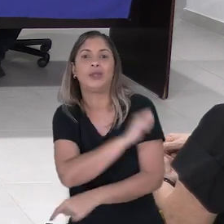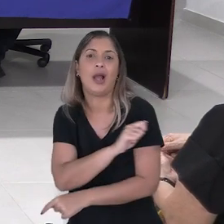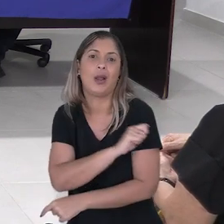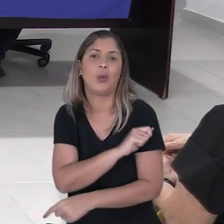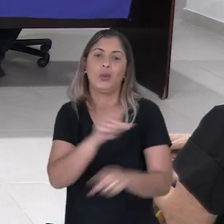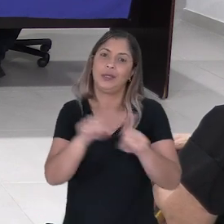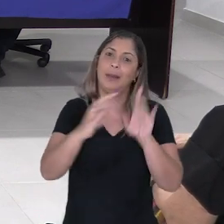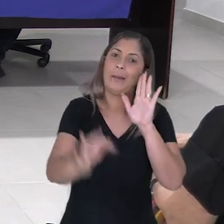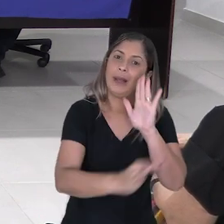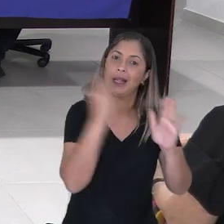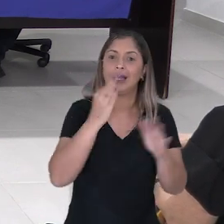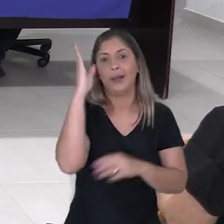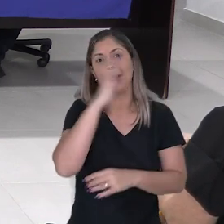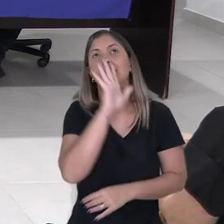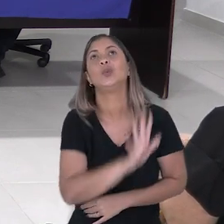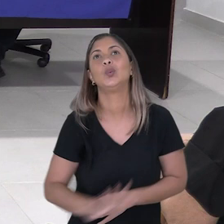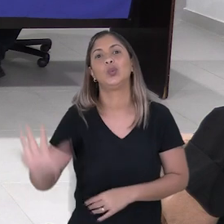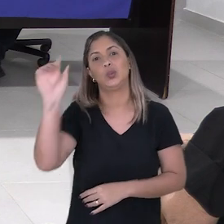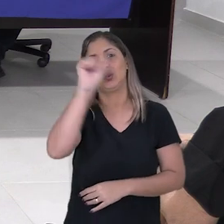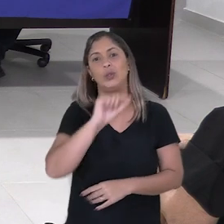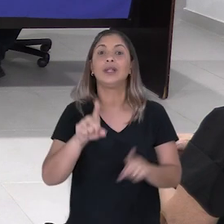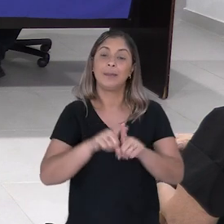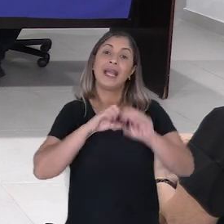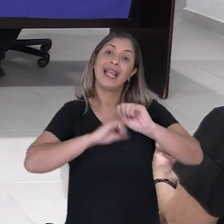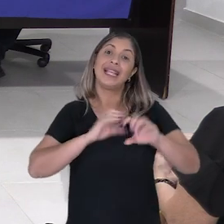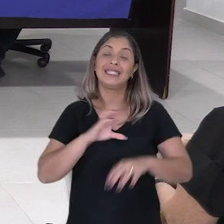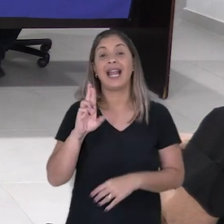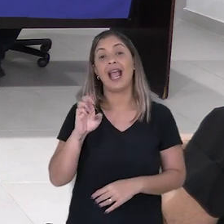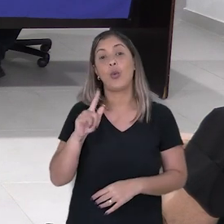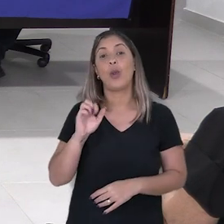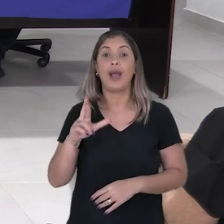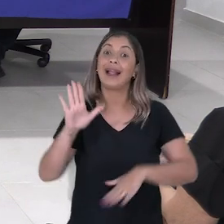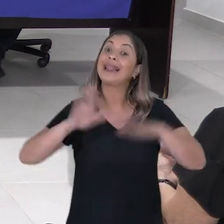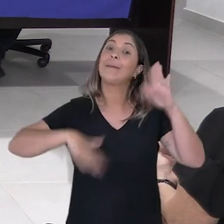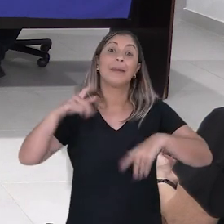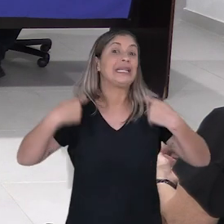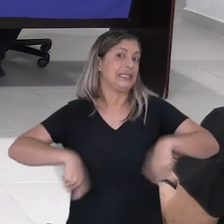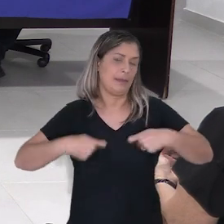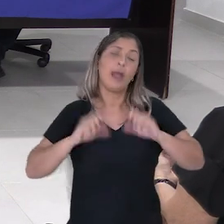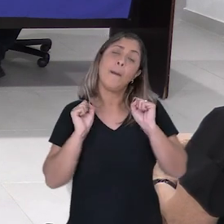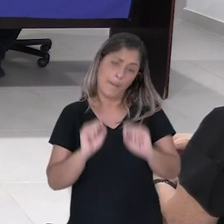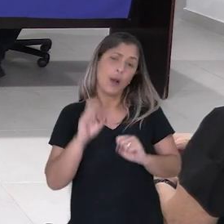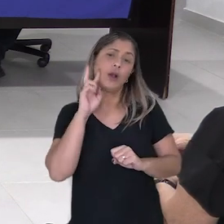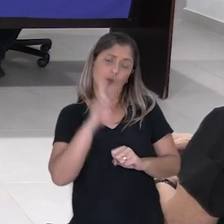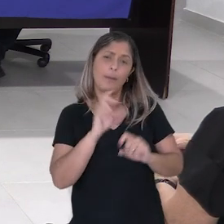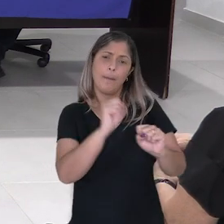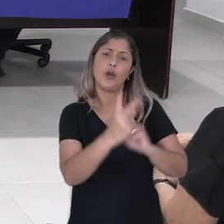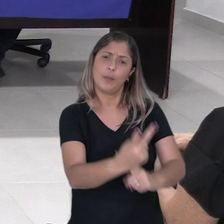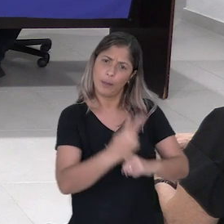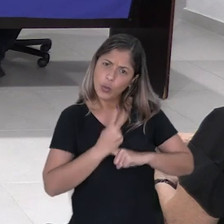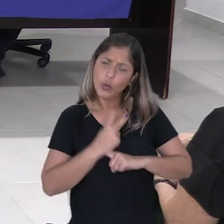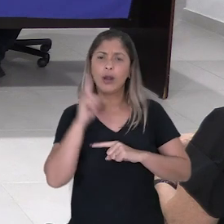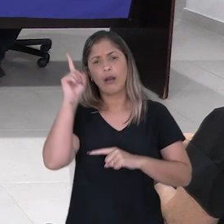estão matriculados no Brasil todo, ensino regular. Então, depende da nossa demanda, mas, assim, a gente pode o autor pode procurar a